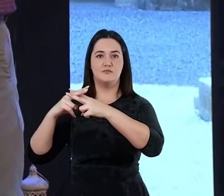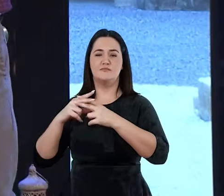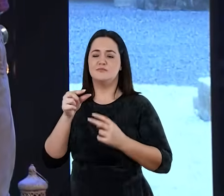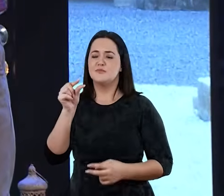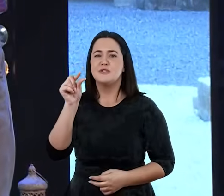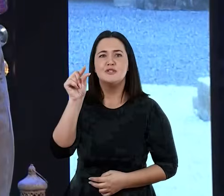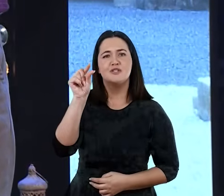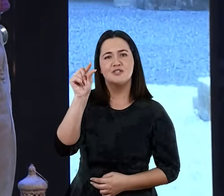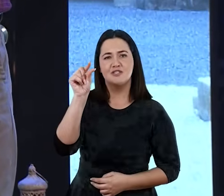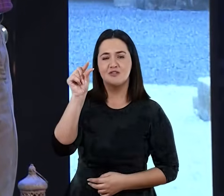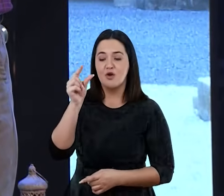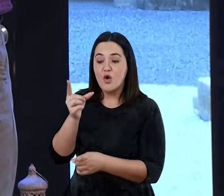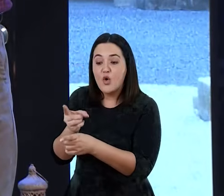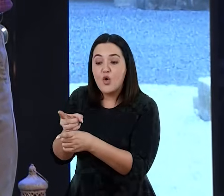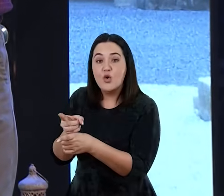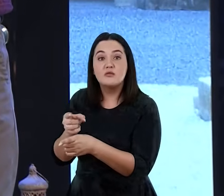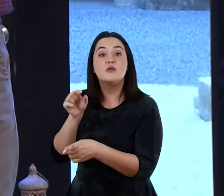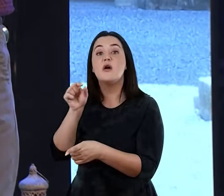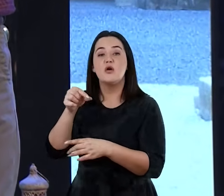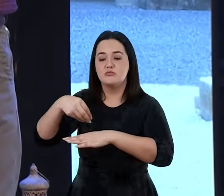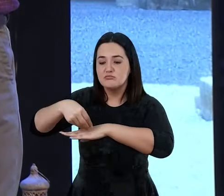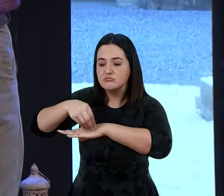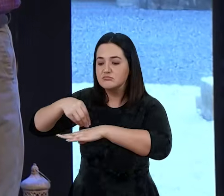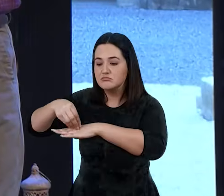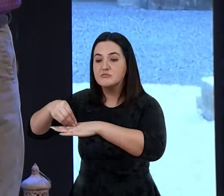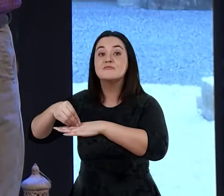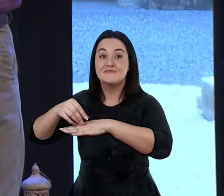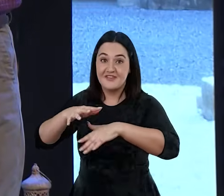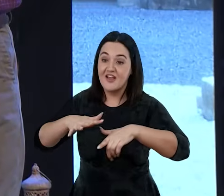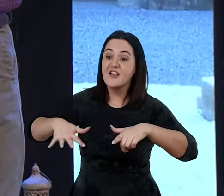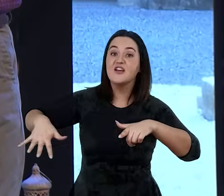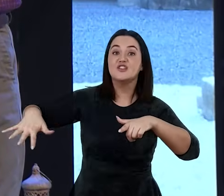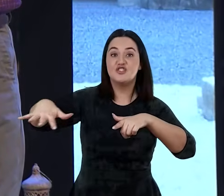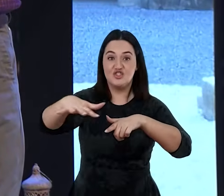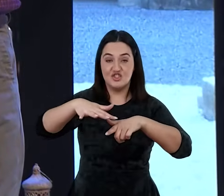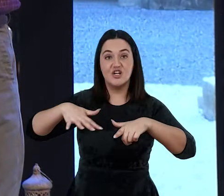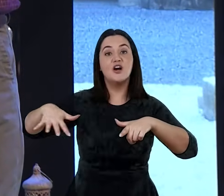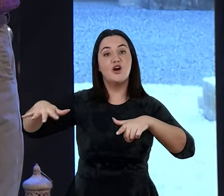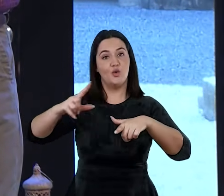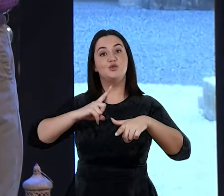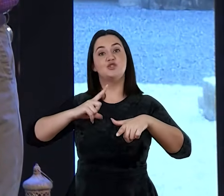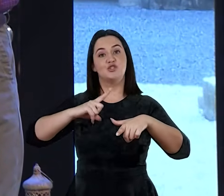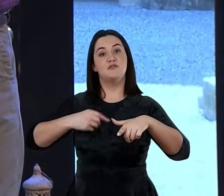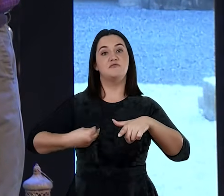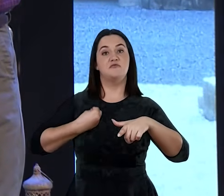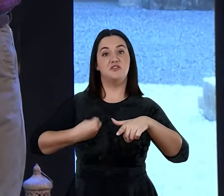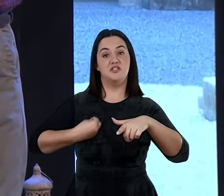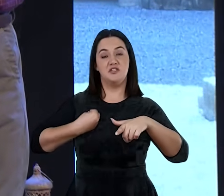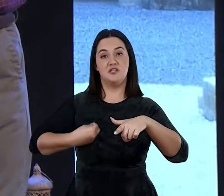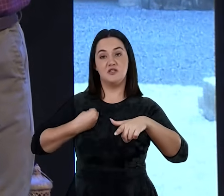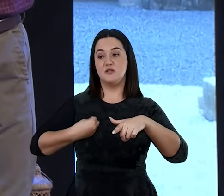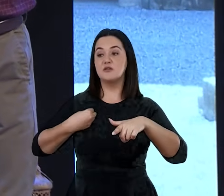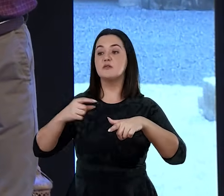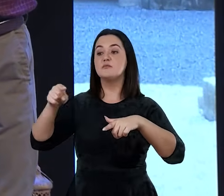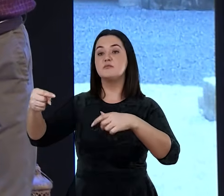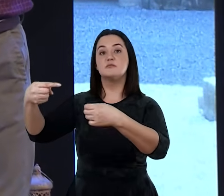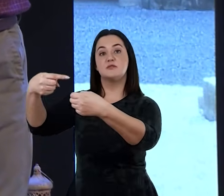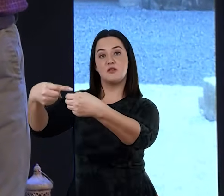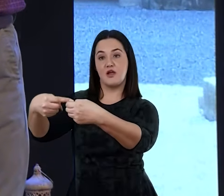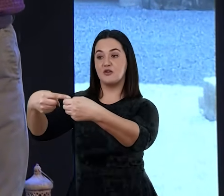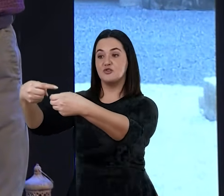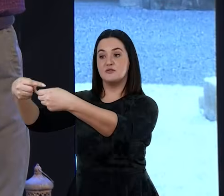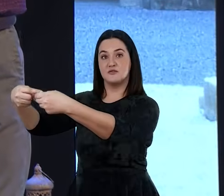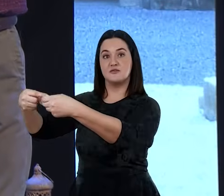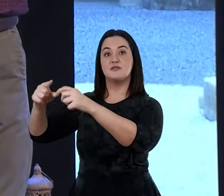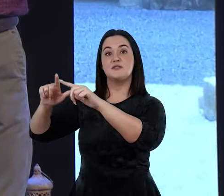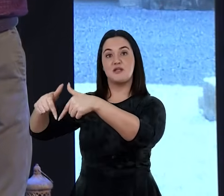o artefato foi encontrado justamente na região que servia como lugar fronteiriço entre